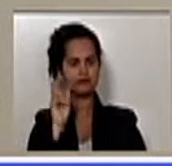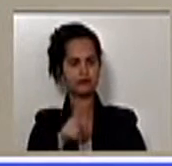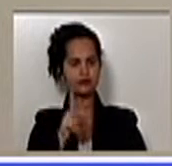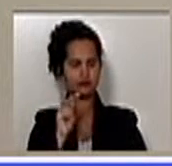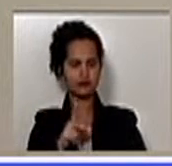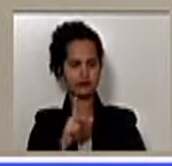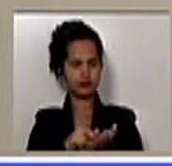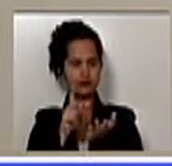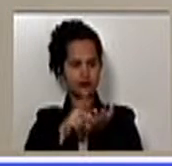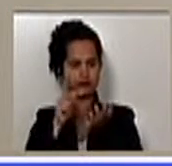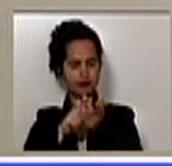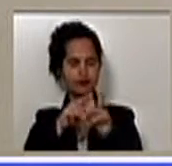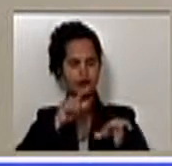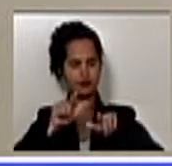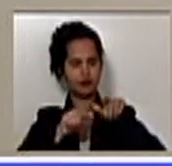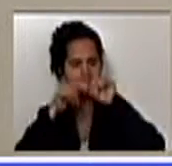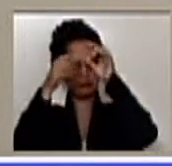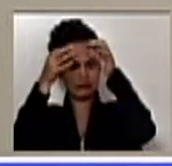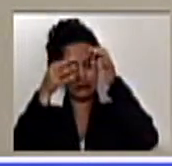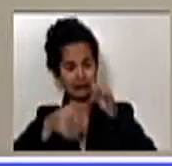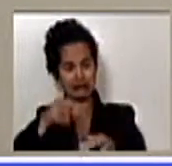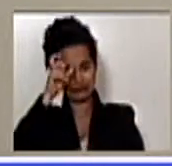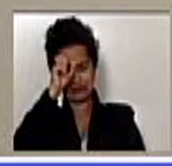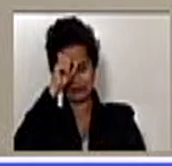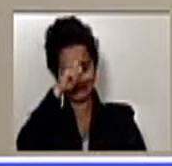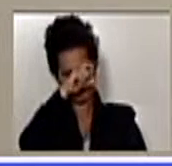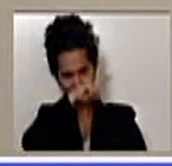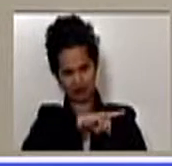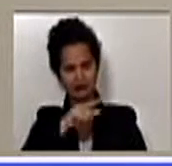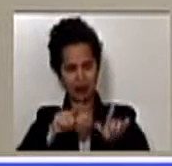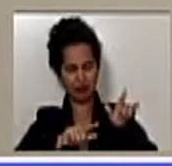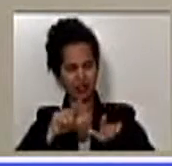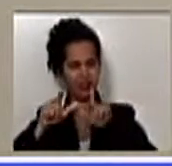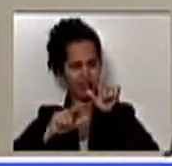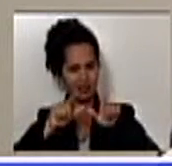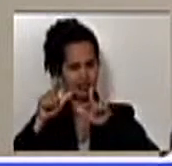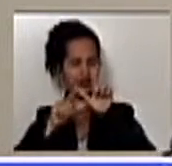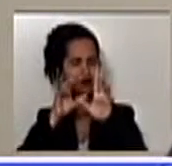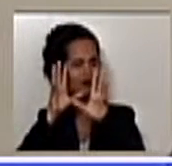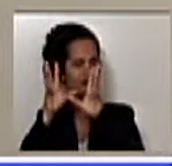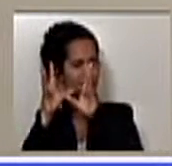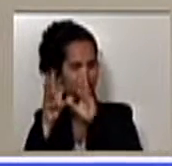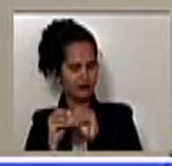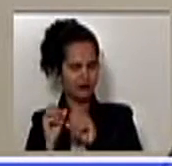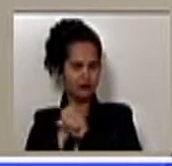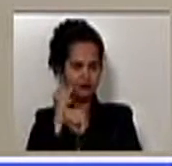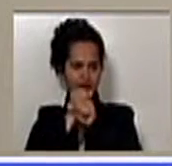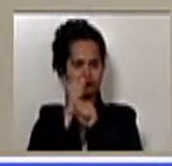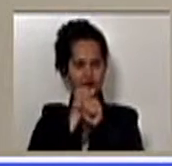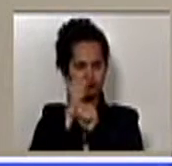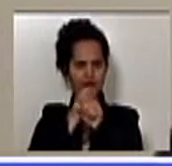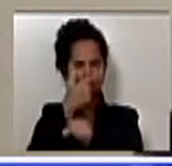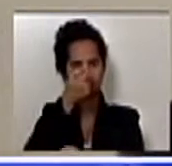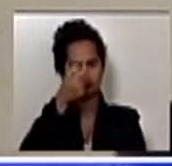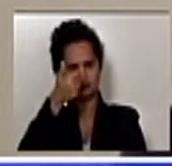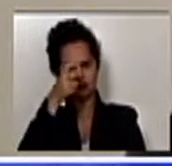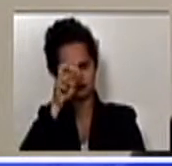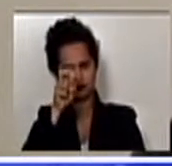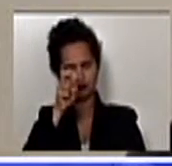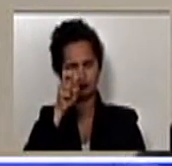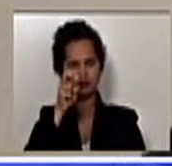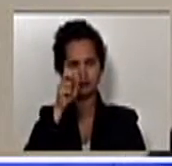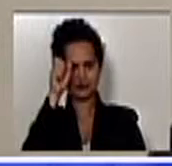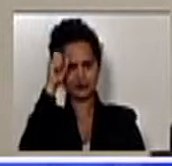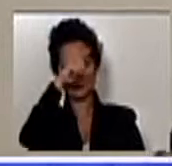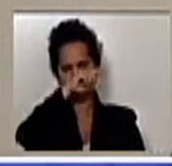horas excessivas de trabalho que tem passado para concluir o ano de 2015 em